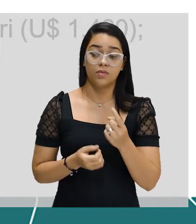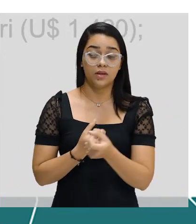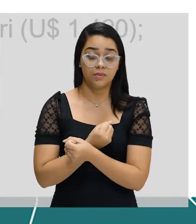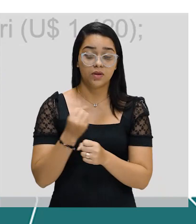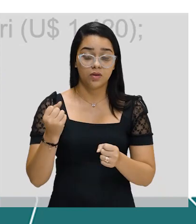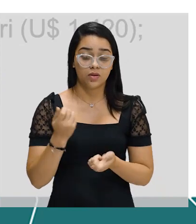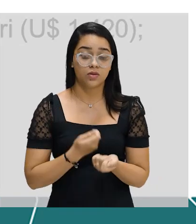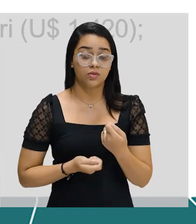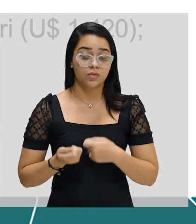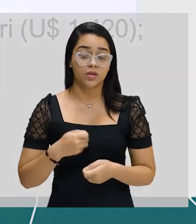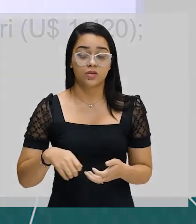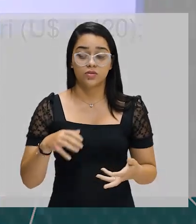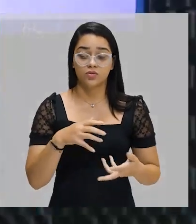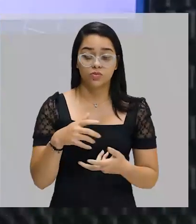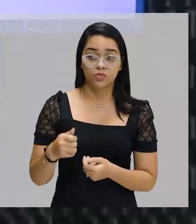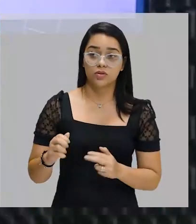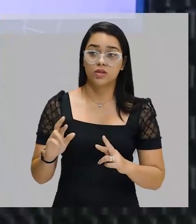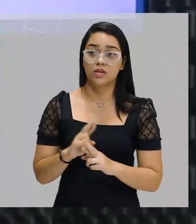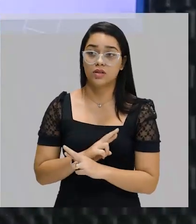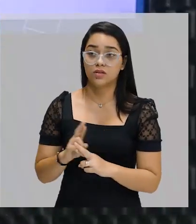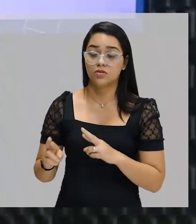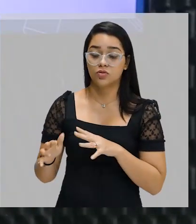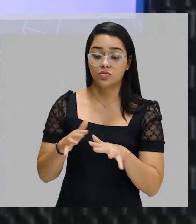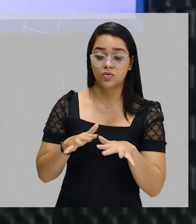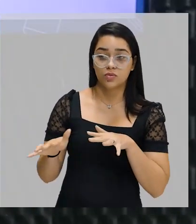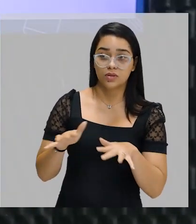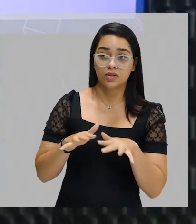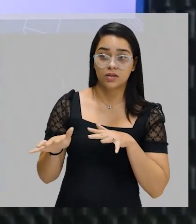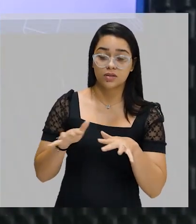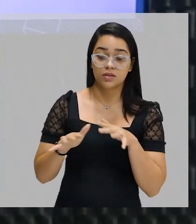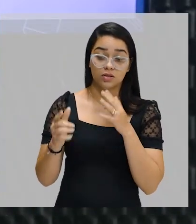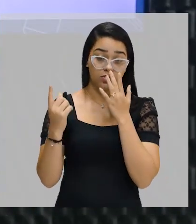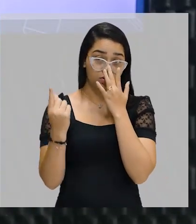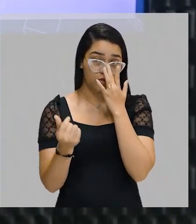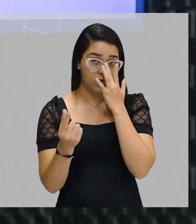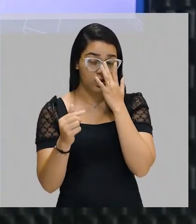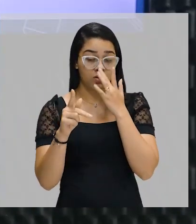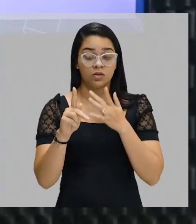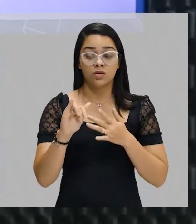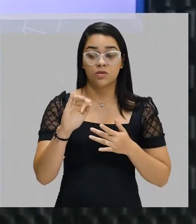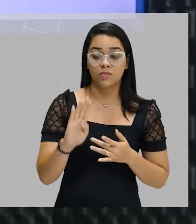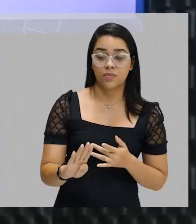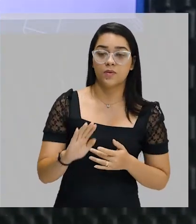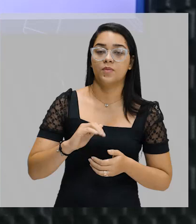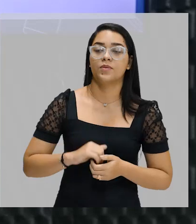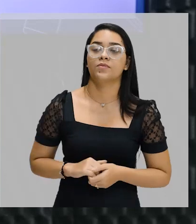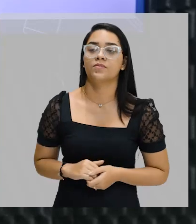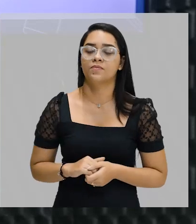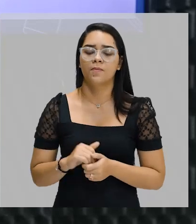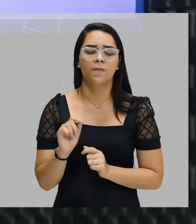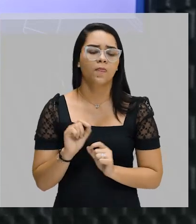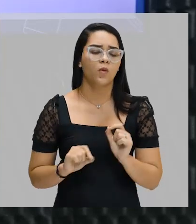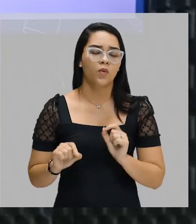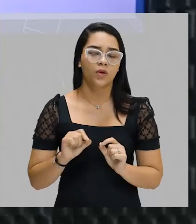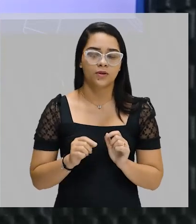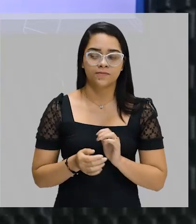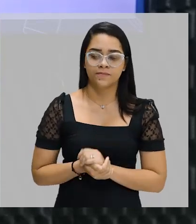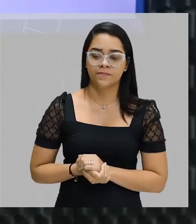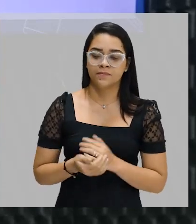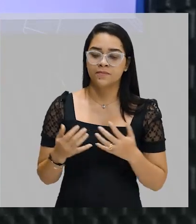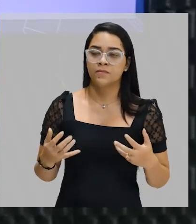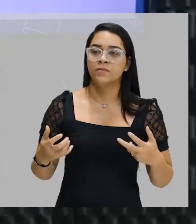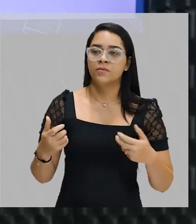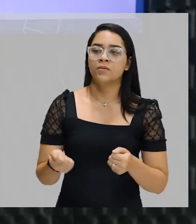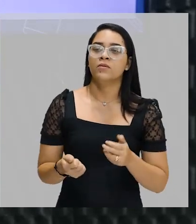maiores economias do mundo acerca de movimentação de capital, de PIB, Produto Interno Bruto. O que é isso, Marcos? Toda